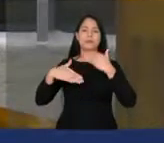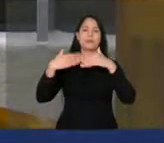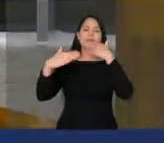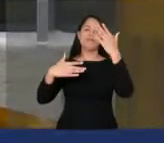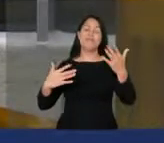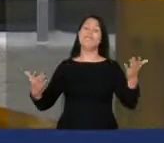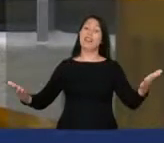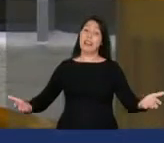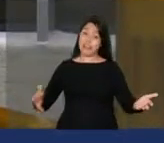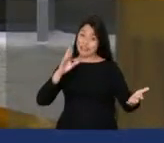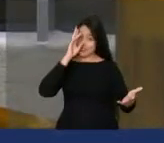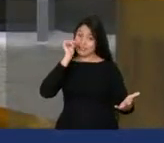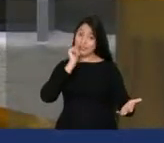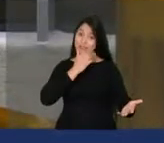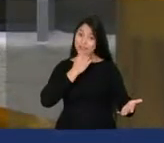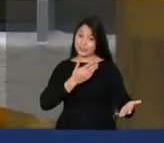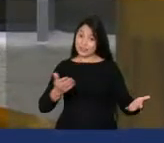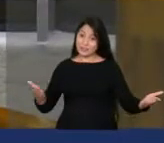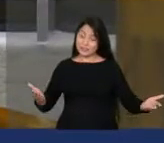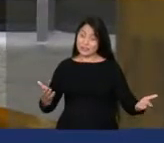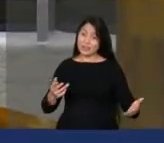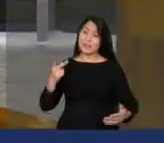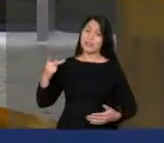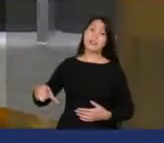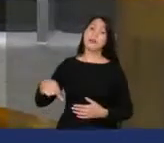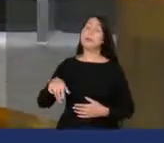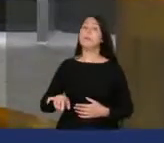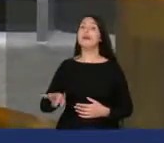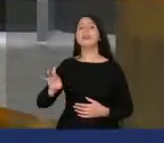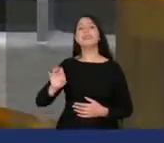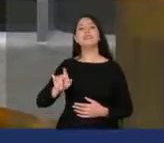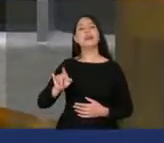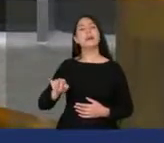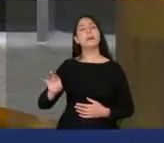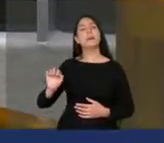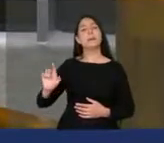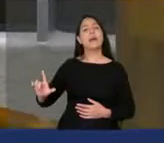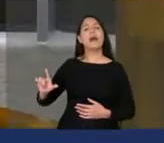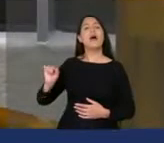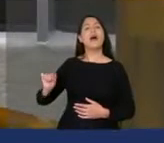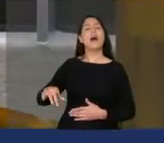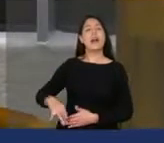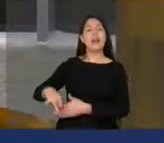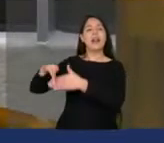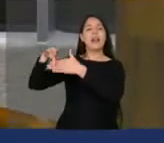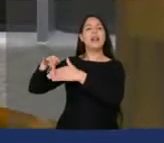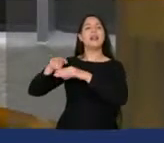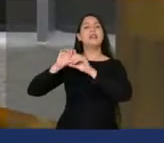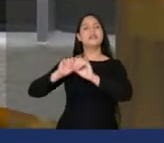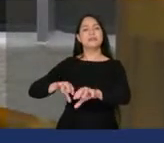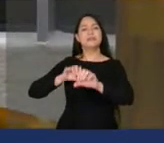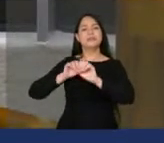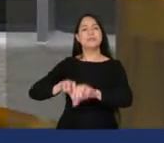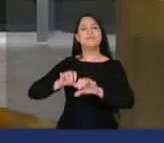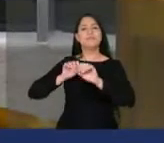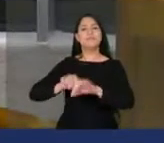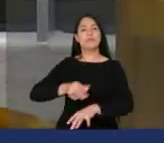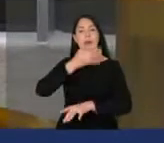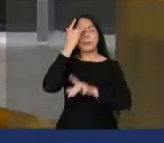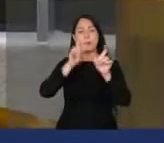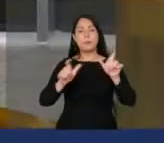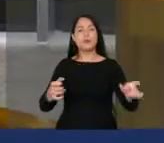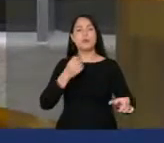senhores, o mestre é um líder que ensina aos seus liderados serem pessoas de bem.